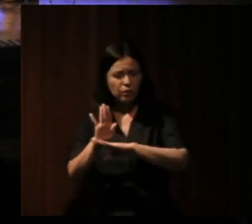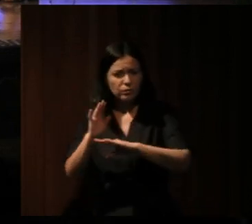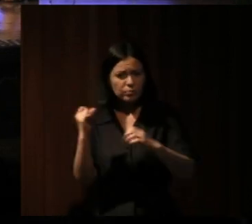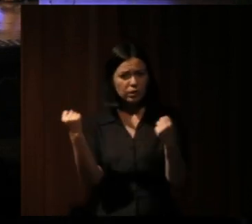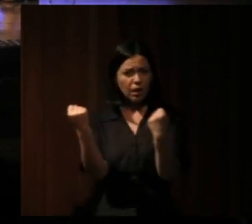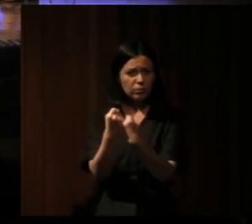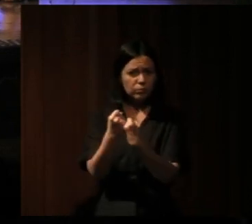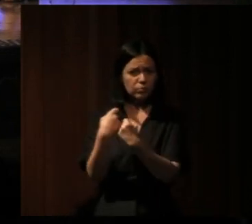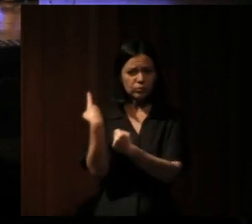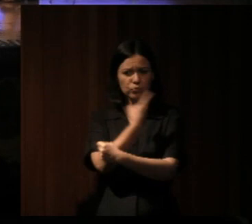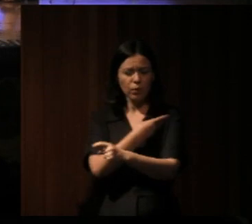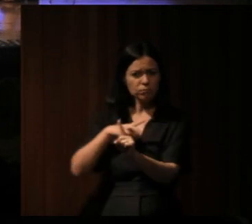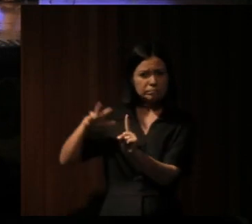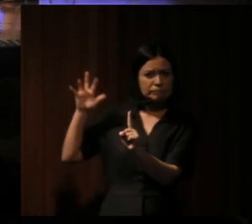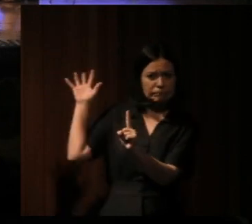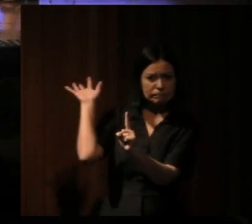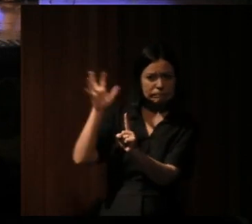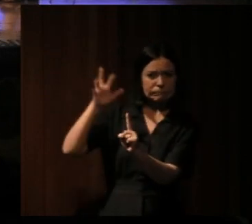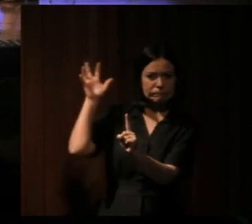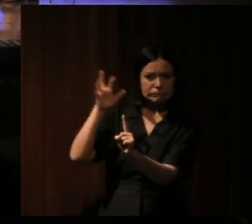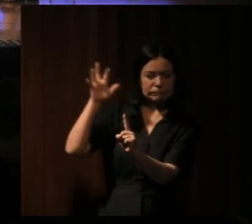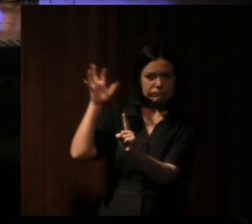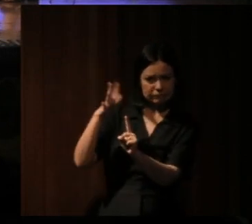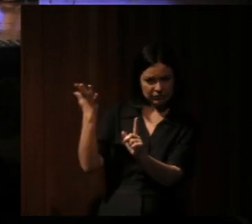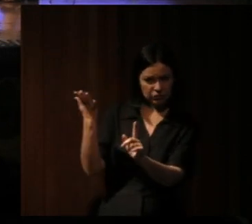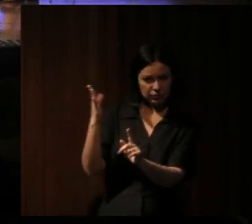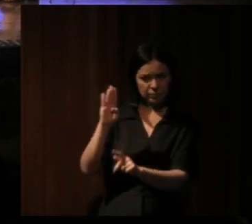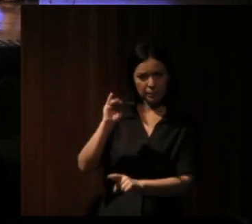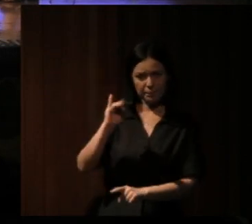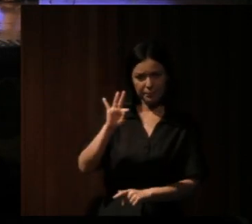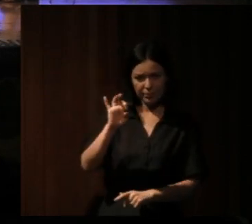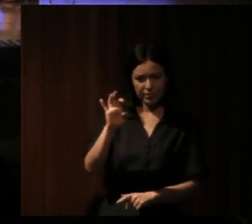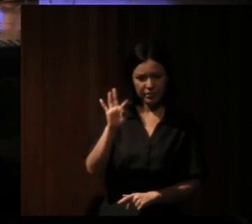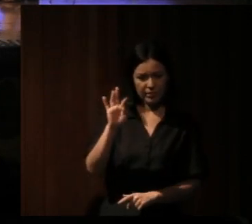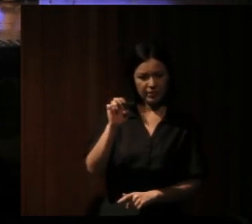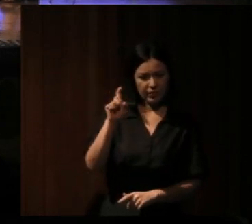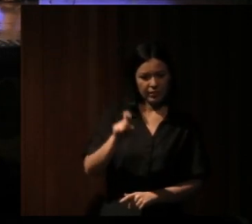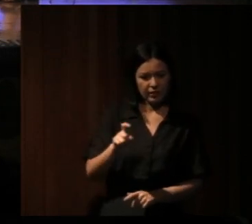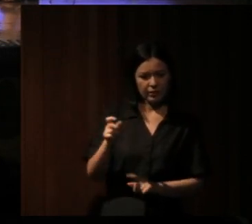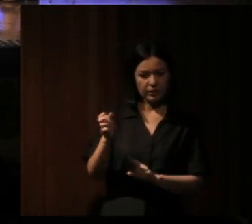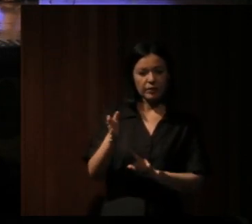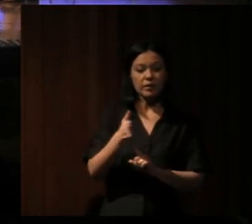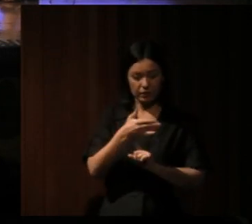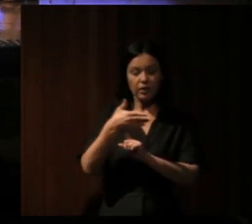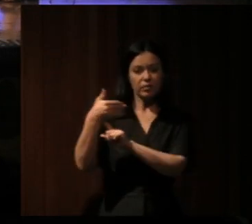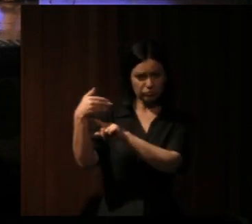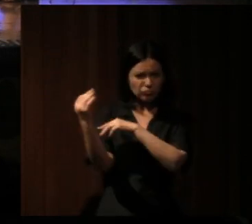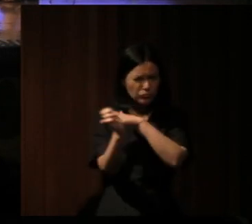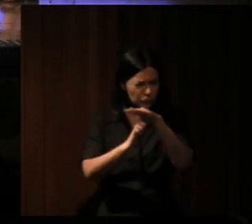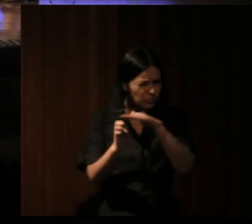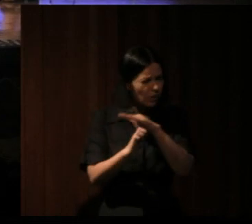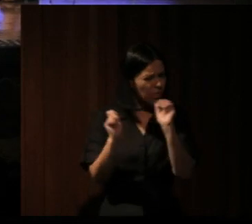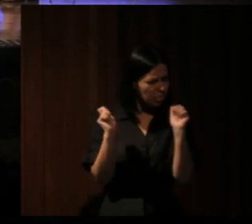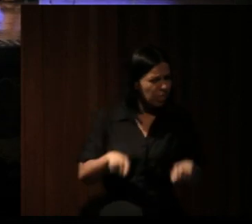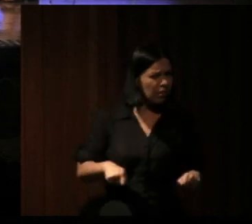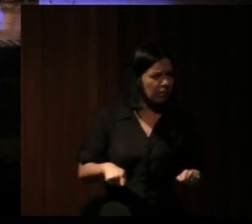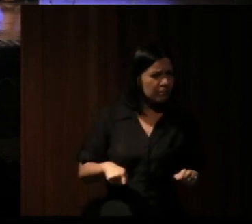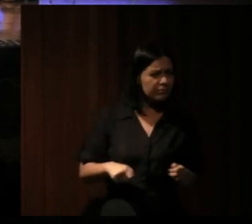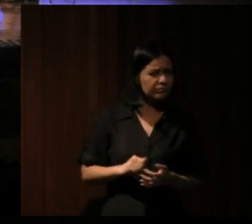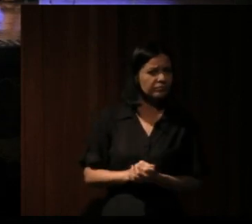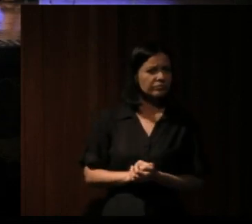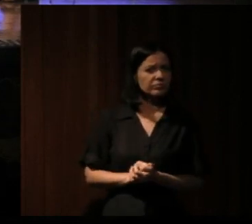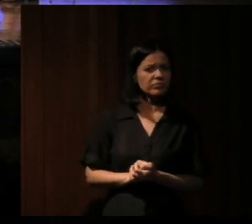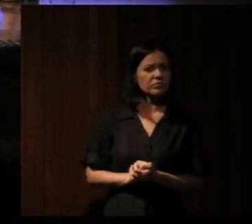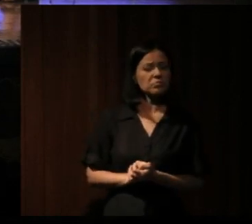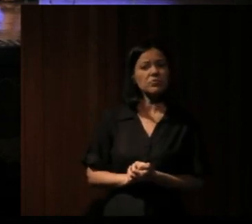pressionar esse as bigtec enfim todo esse ambiente de internet de rede social aí